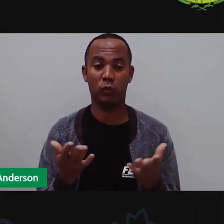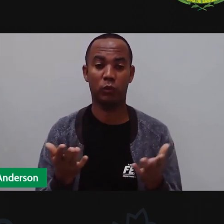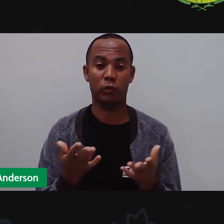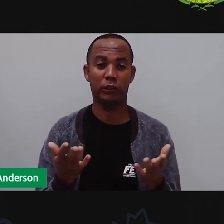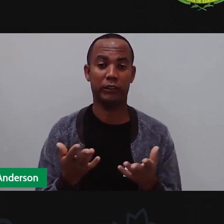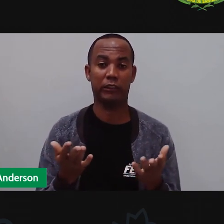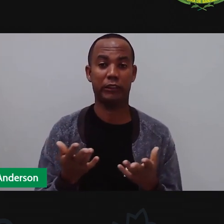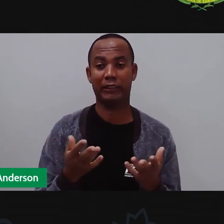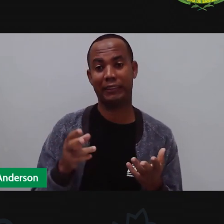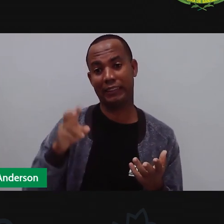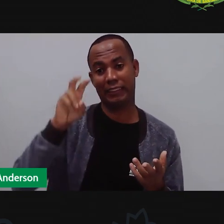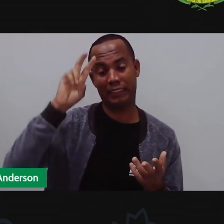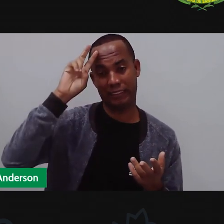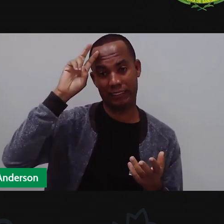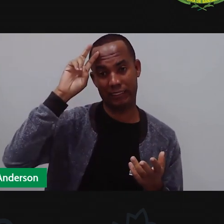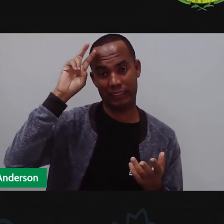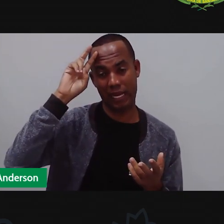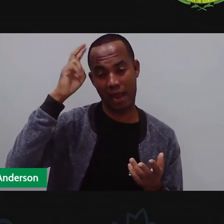quinto,